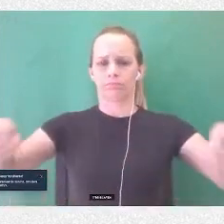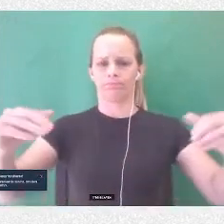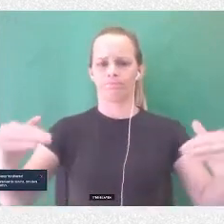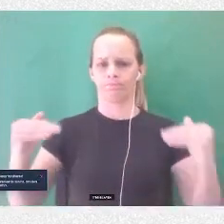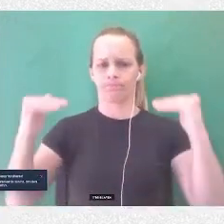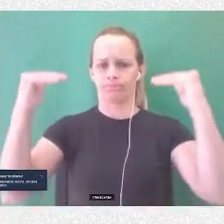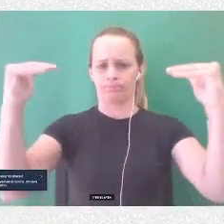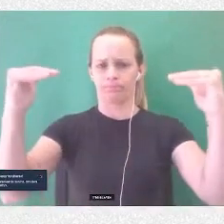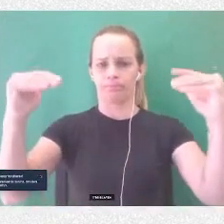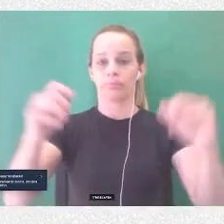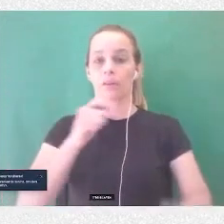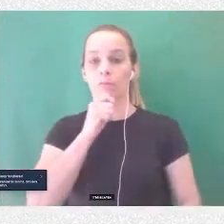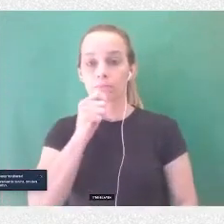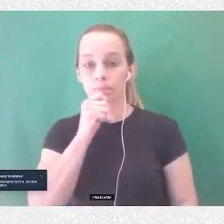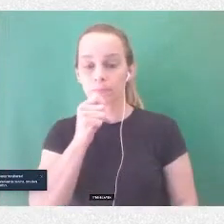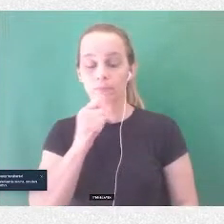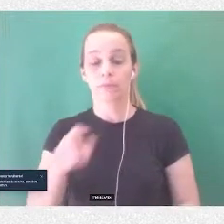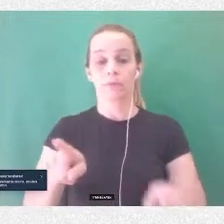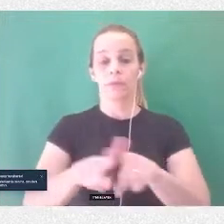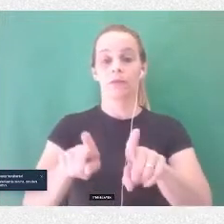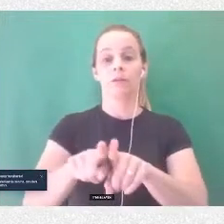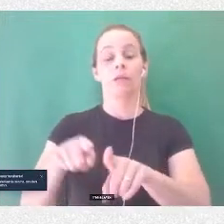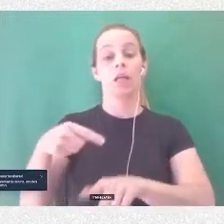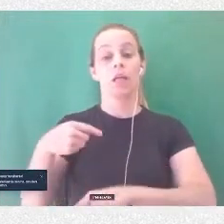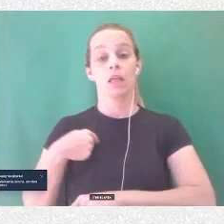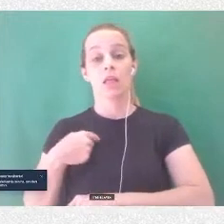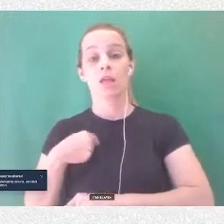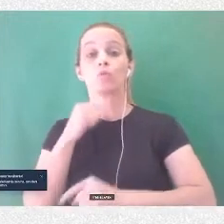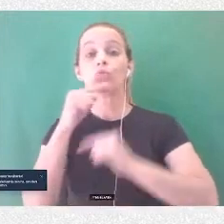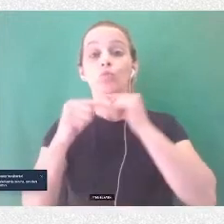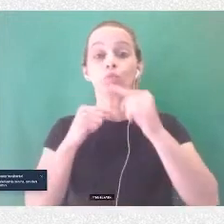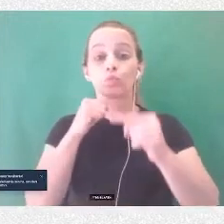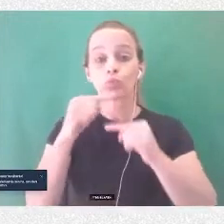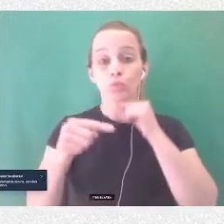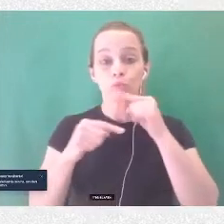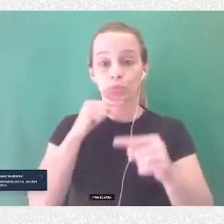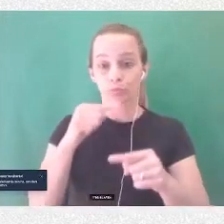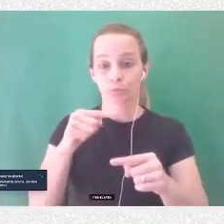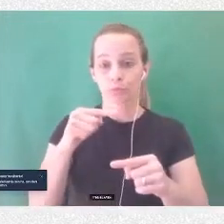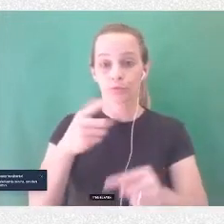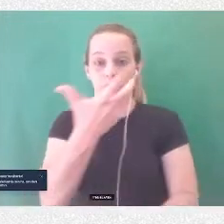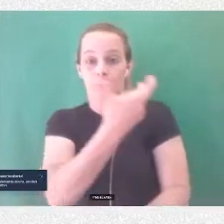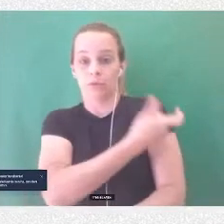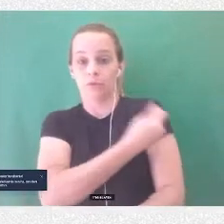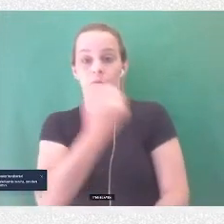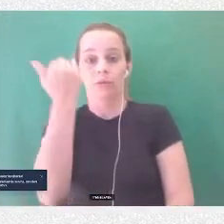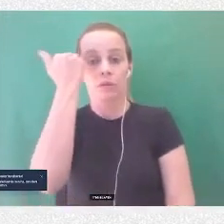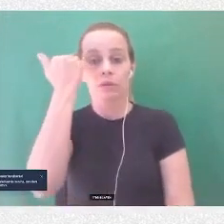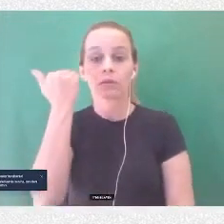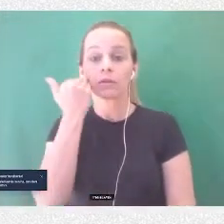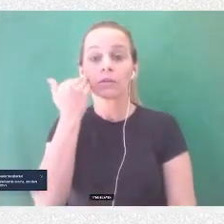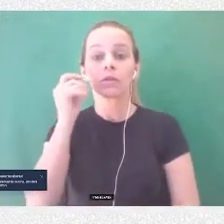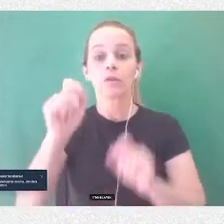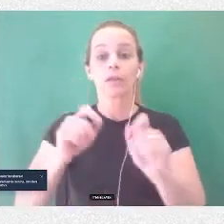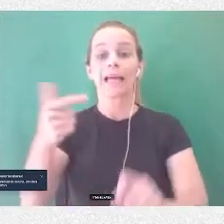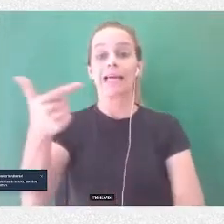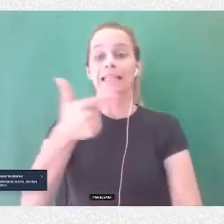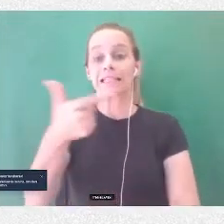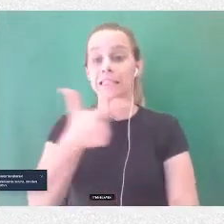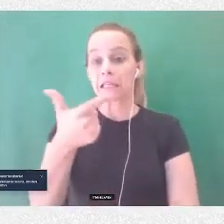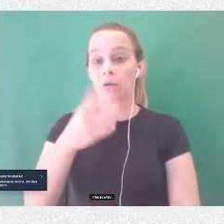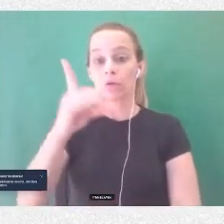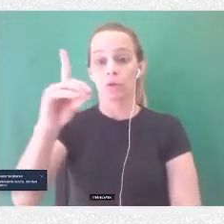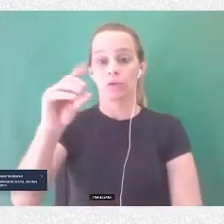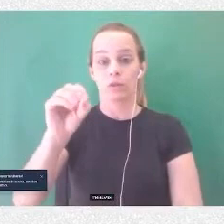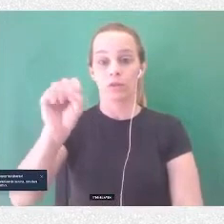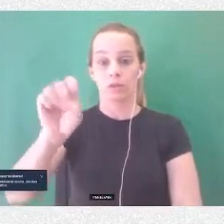colegas jornalistas também. Eu fiquei com uma dúvida com relação à vacinação dos adolescentes, com relação à segunda dose. Tem uma